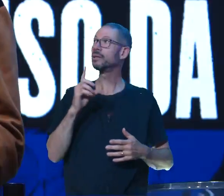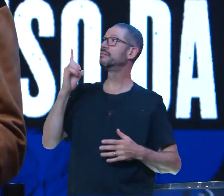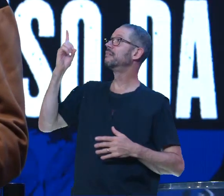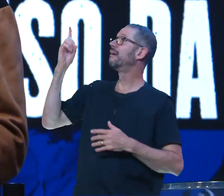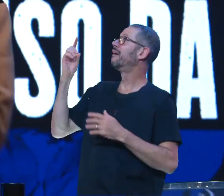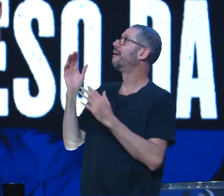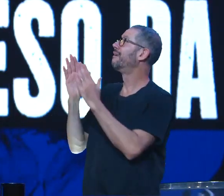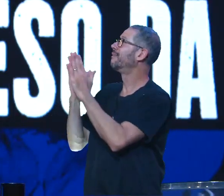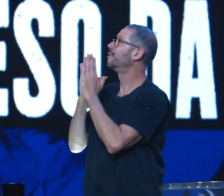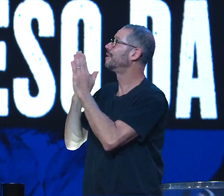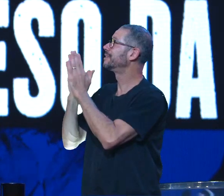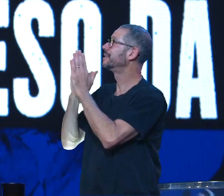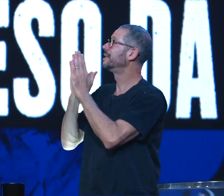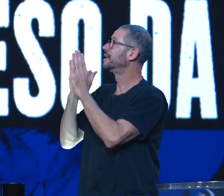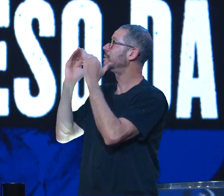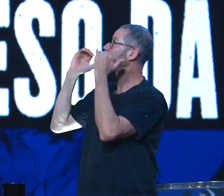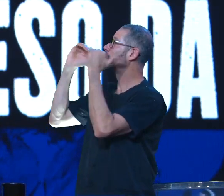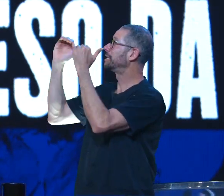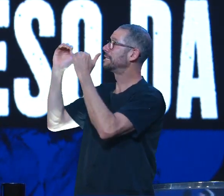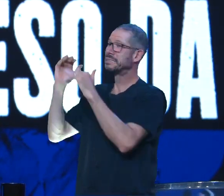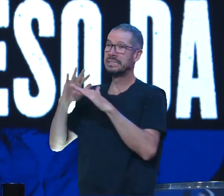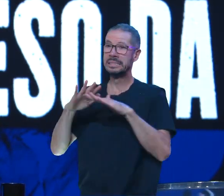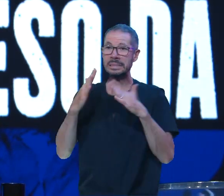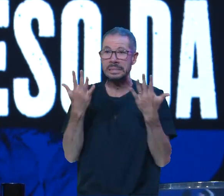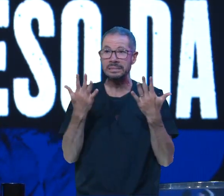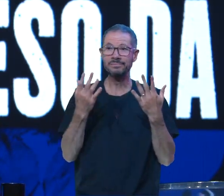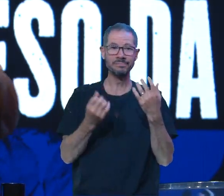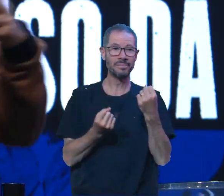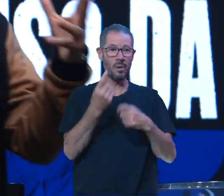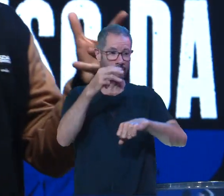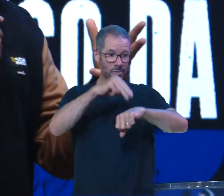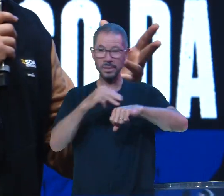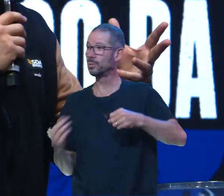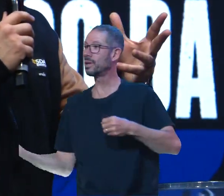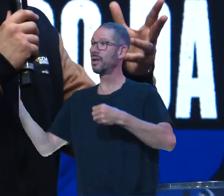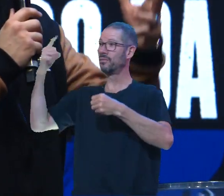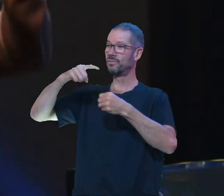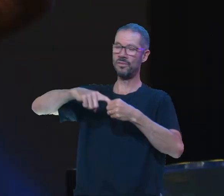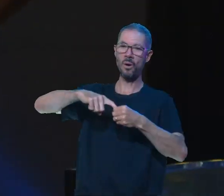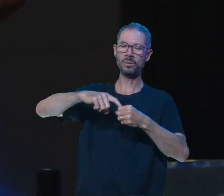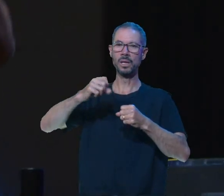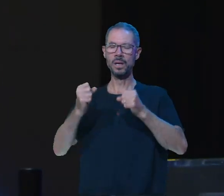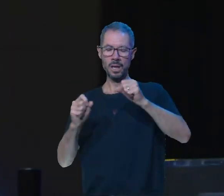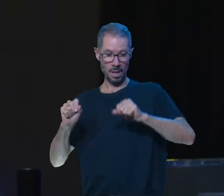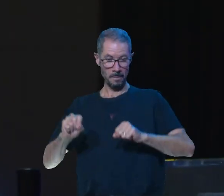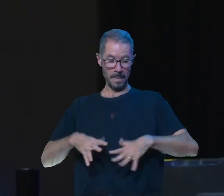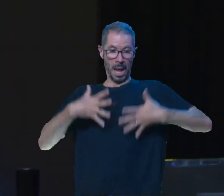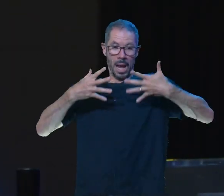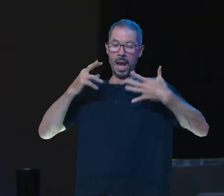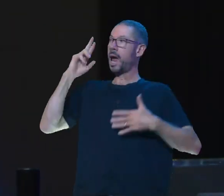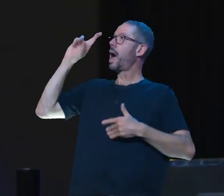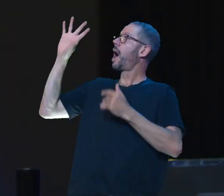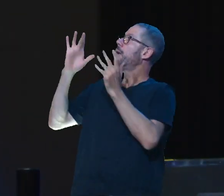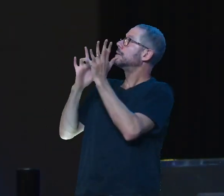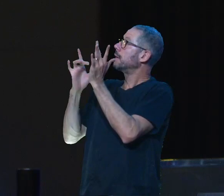fazendo? Eu estou obedecendo, mas eu não sei o que eu estou fazendo. Deram alguns minutos, ela volta para o carro por um milagre do Senhor